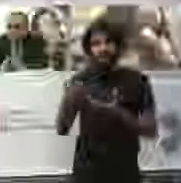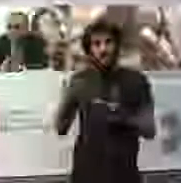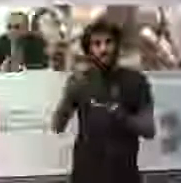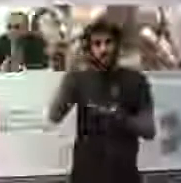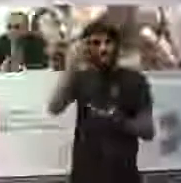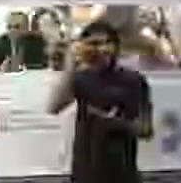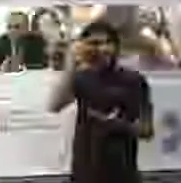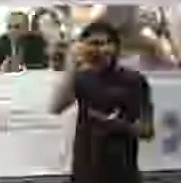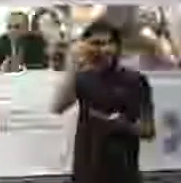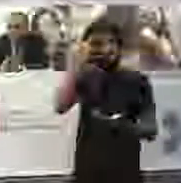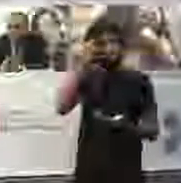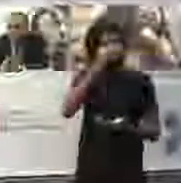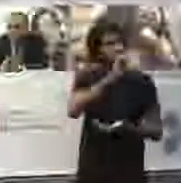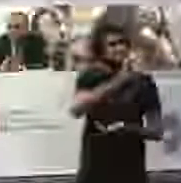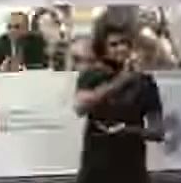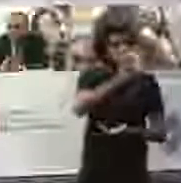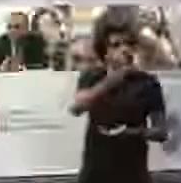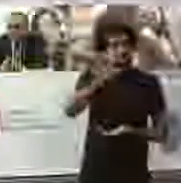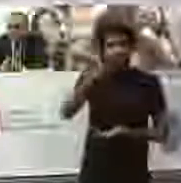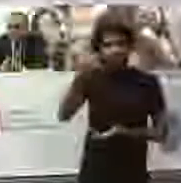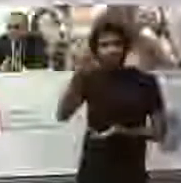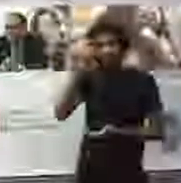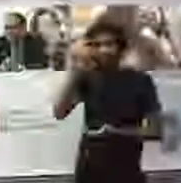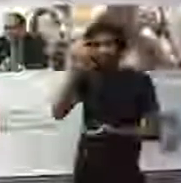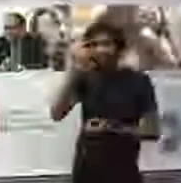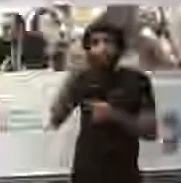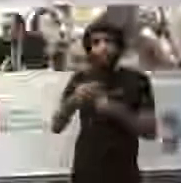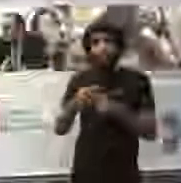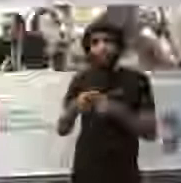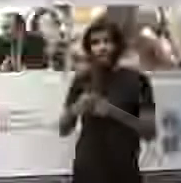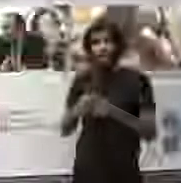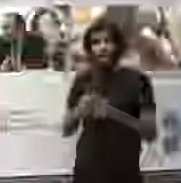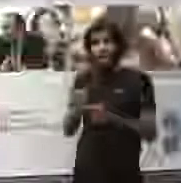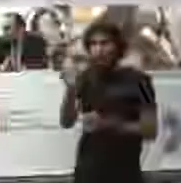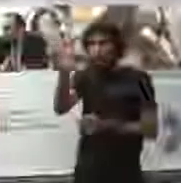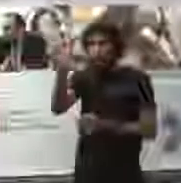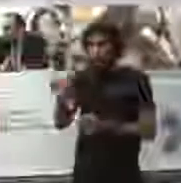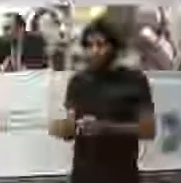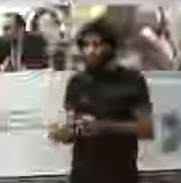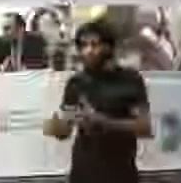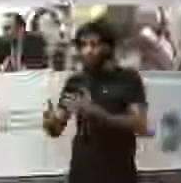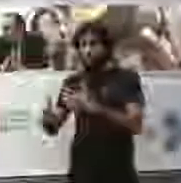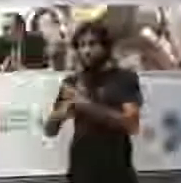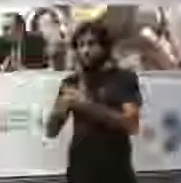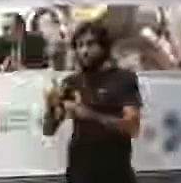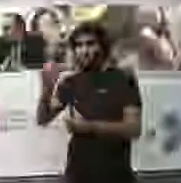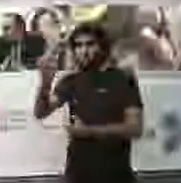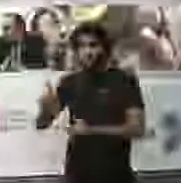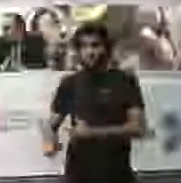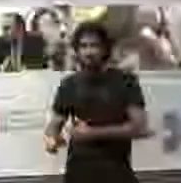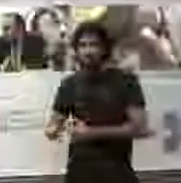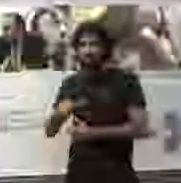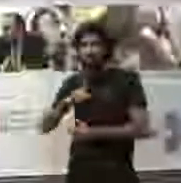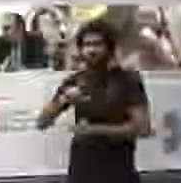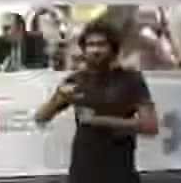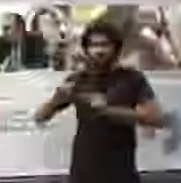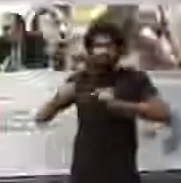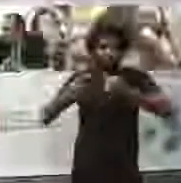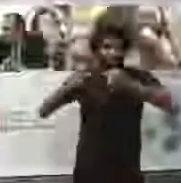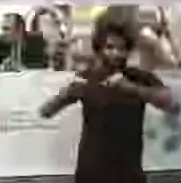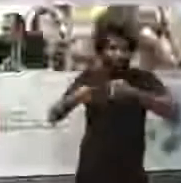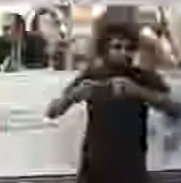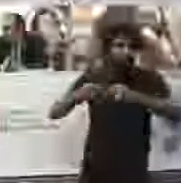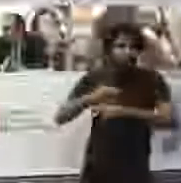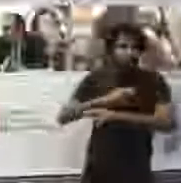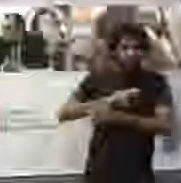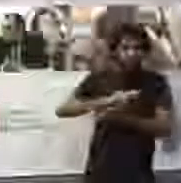a nós todos é porque há a situação do gestor muito complicada que tem uma série de desafios tem que prover saúde